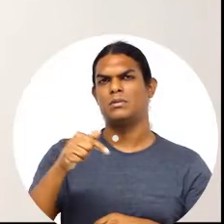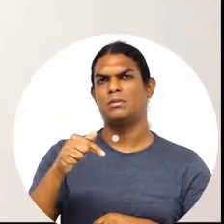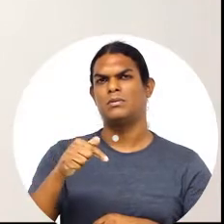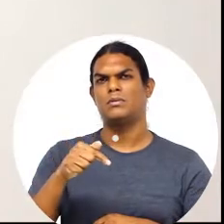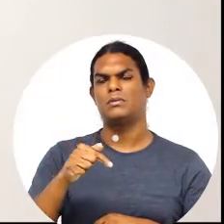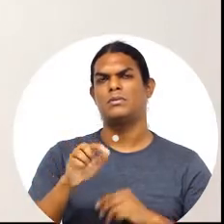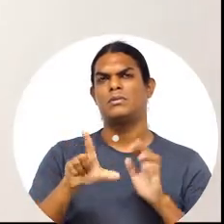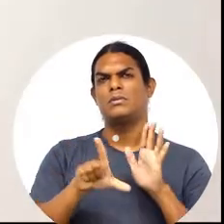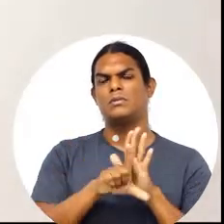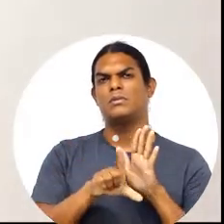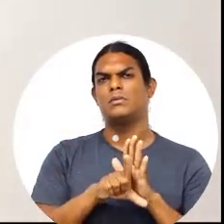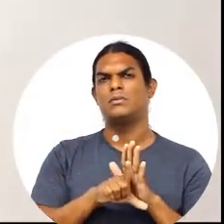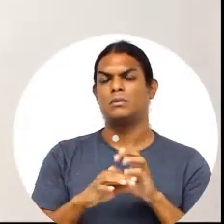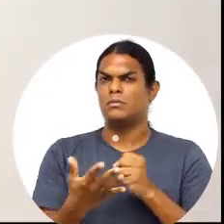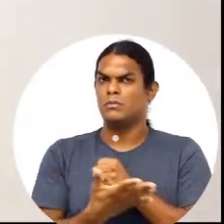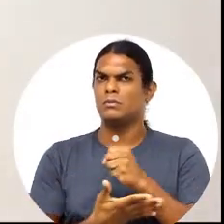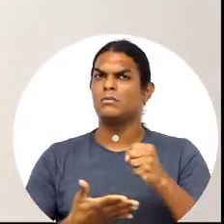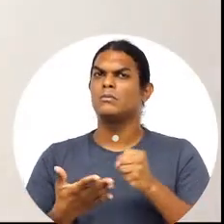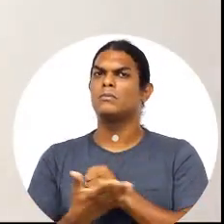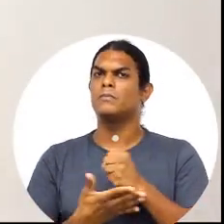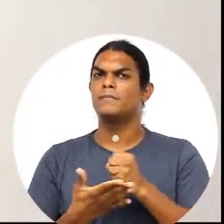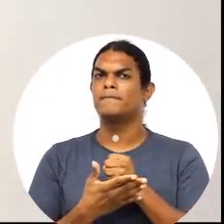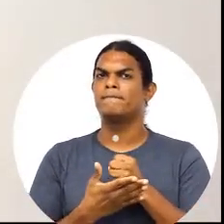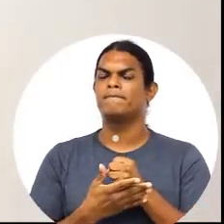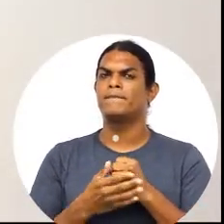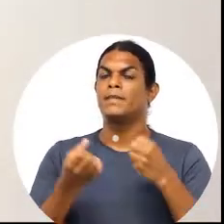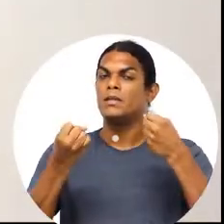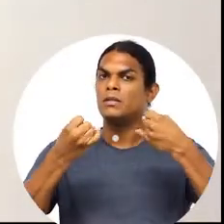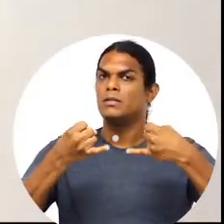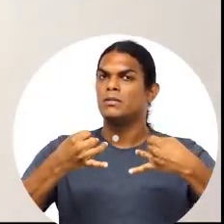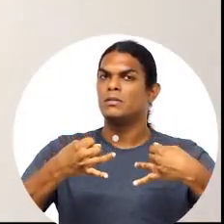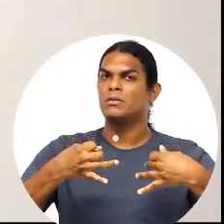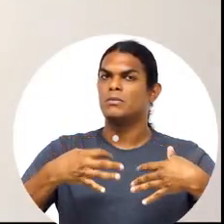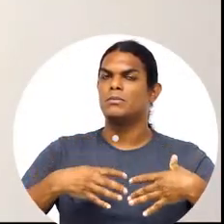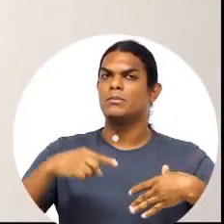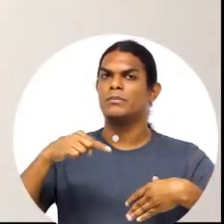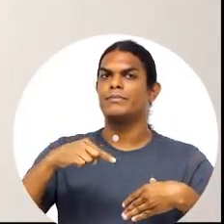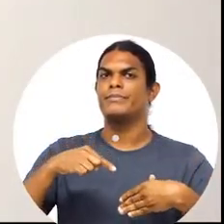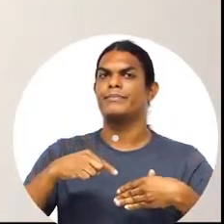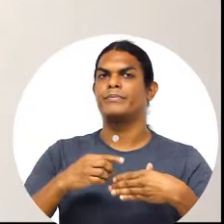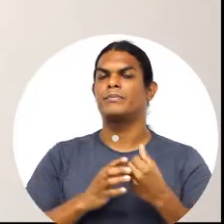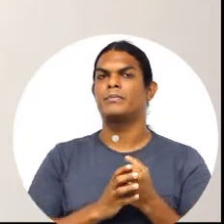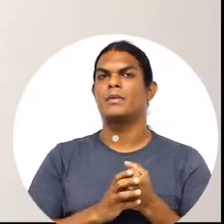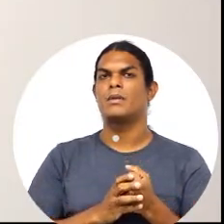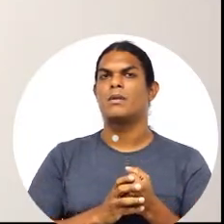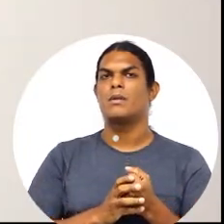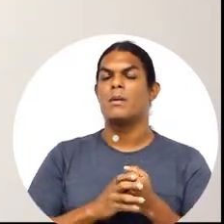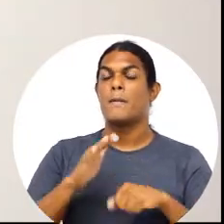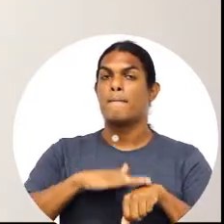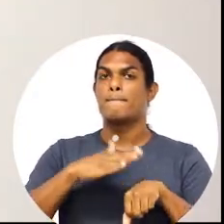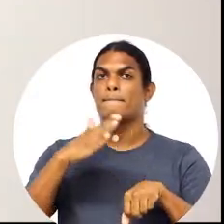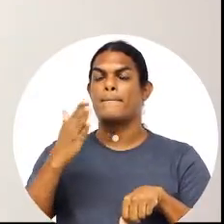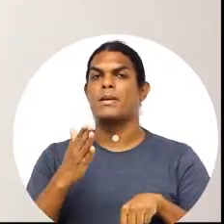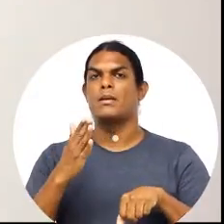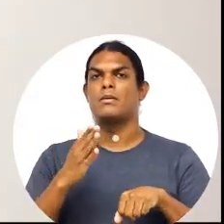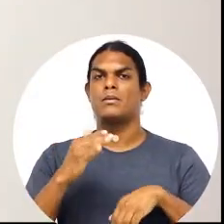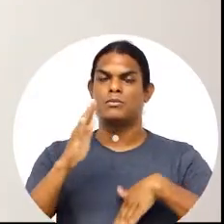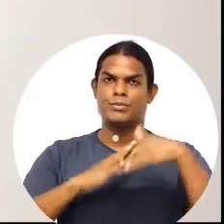profissional e vai trazer o aperfeiçoamento profissional continuado, docentes e não